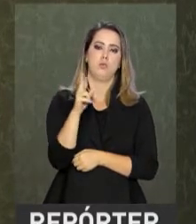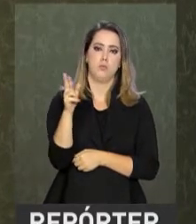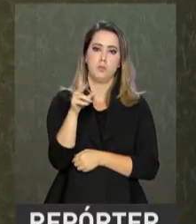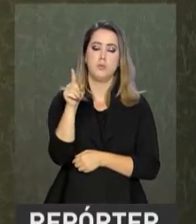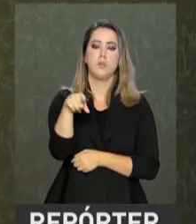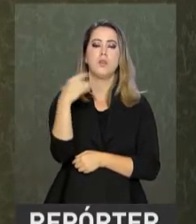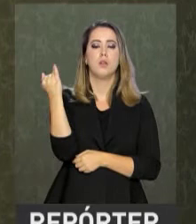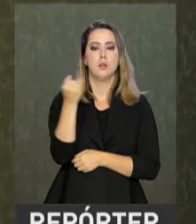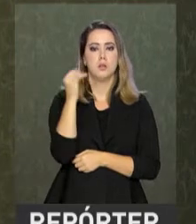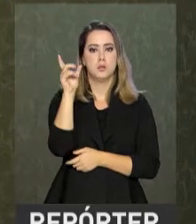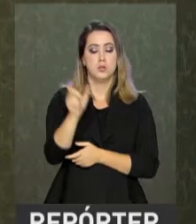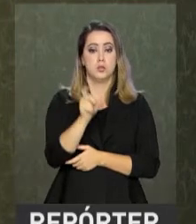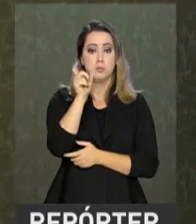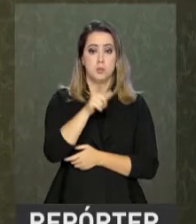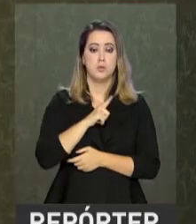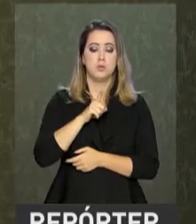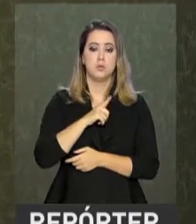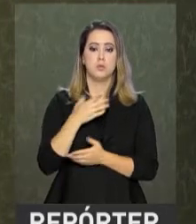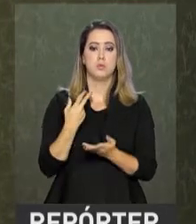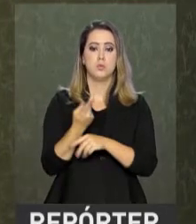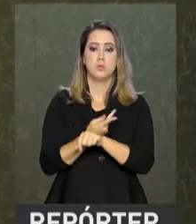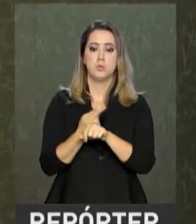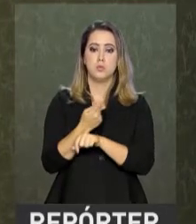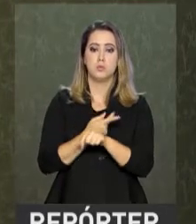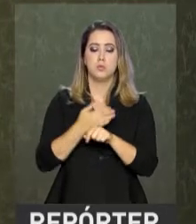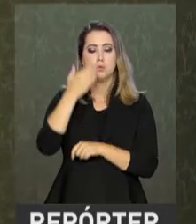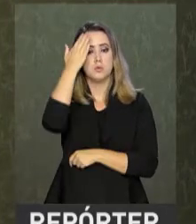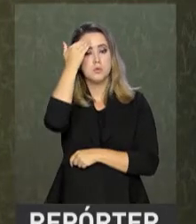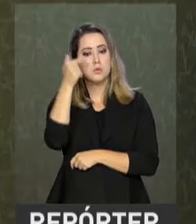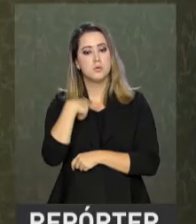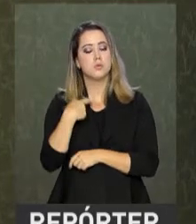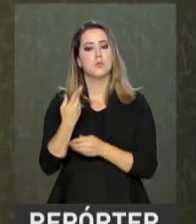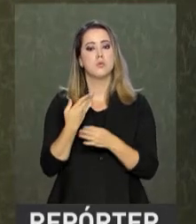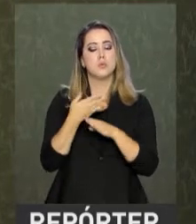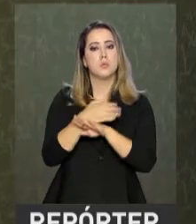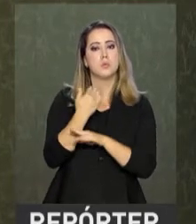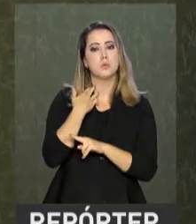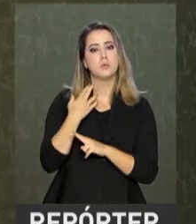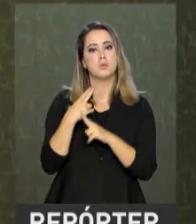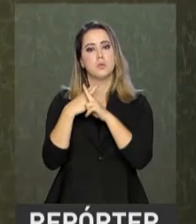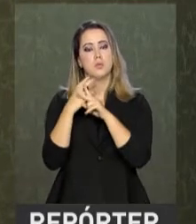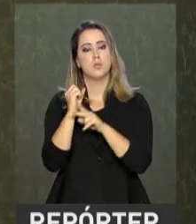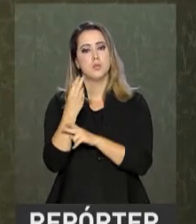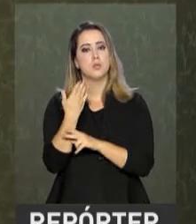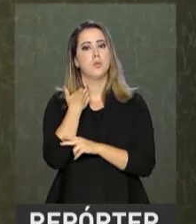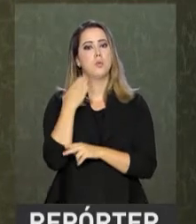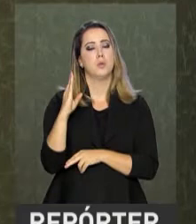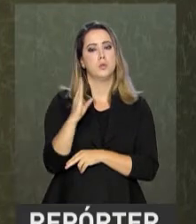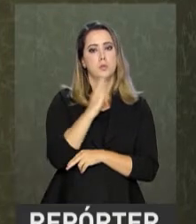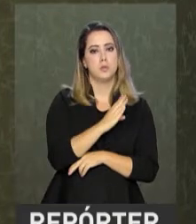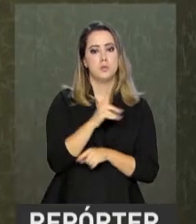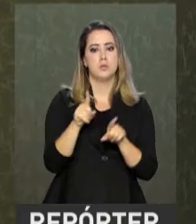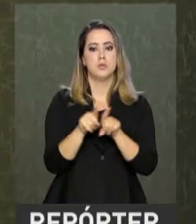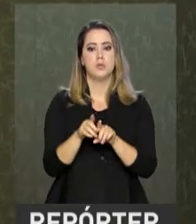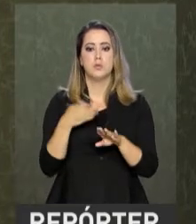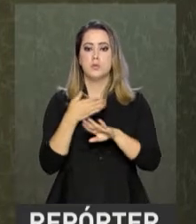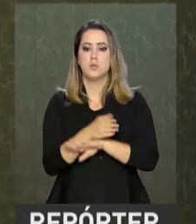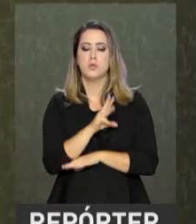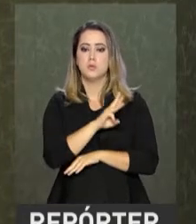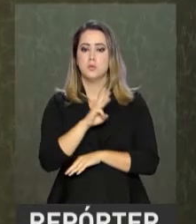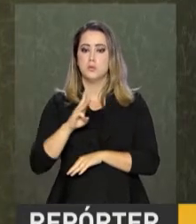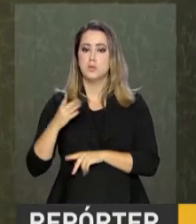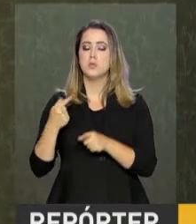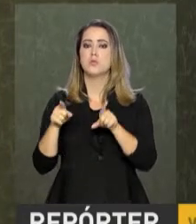importante sim, que o trabalhador procure se informar, vá à agência da Caixa, vá à agência do Banco do Brasil, acesse os sites que